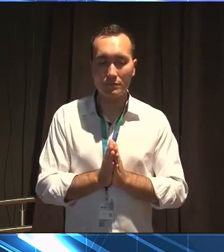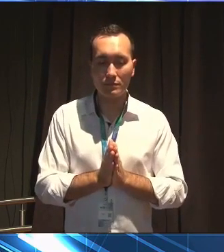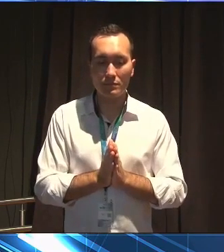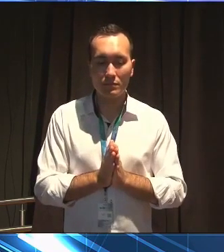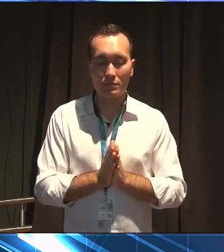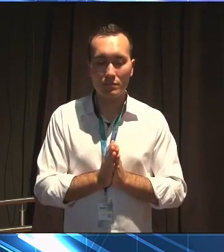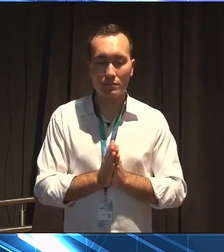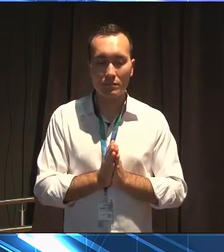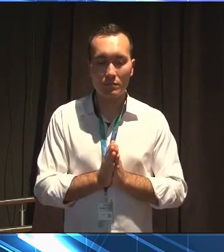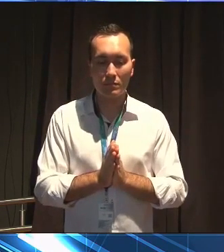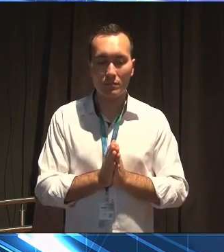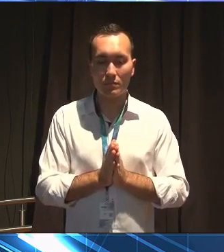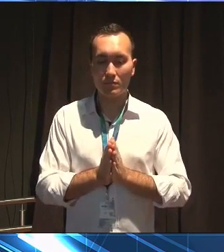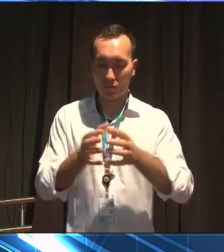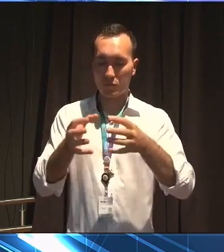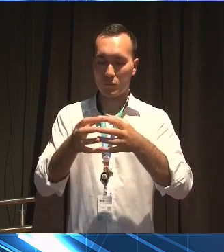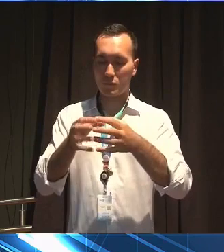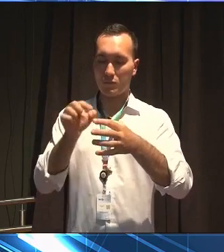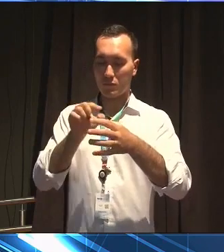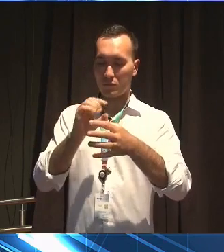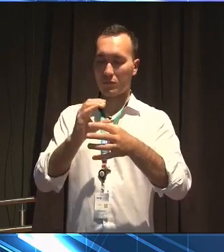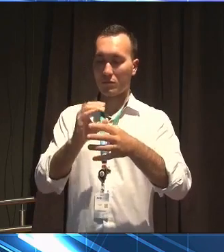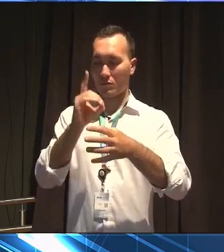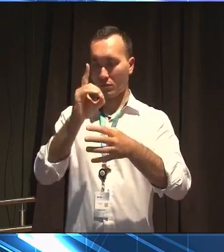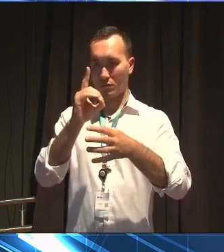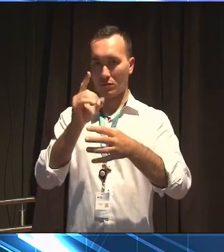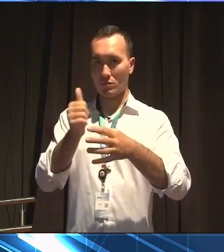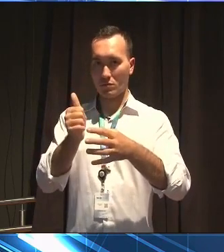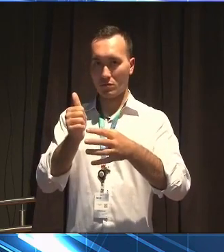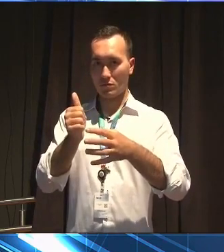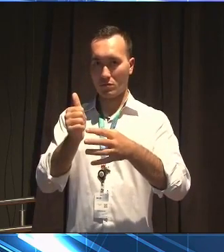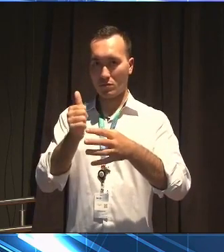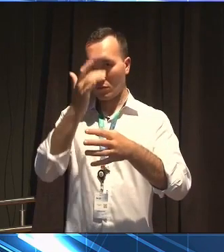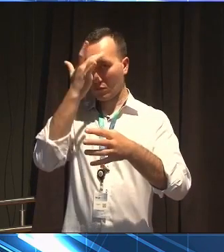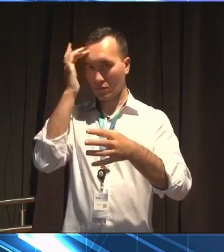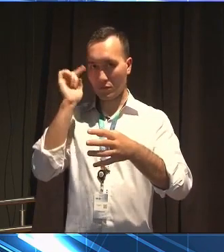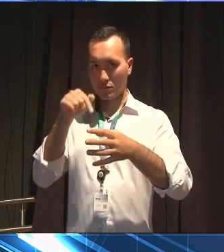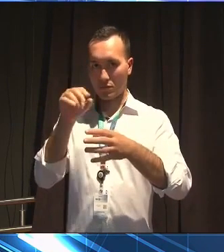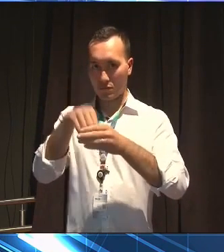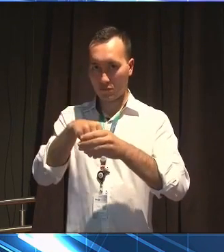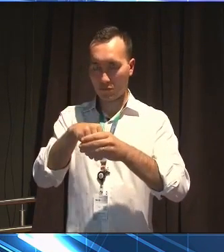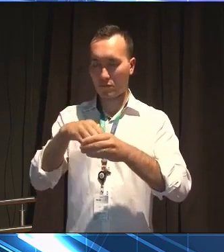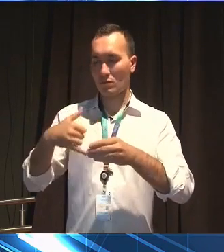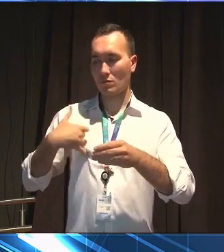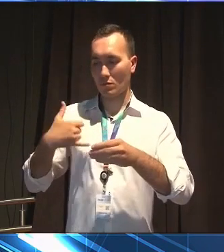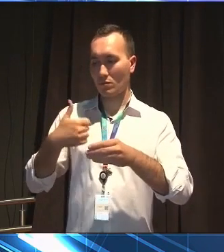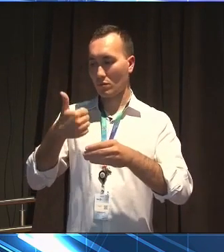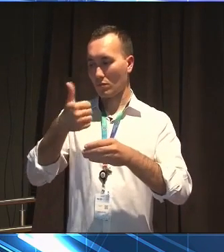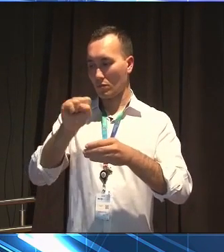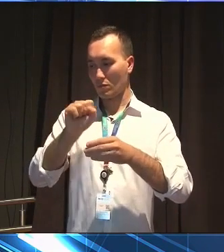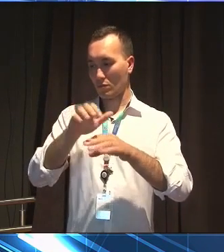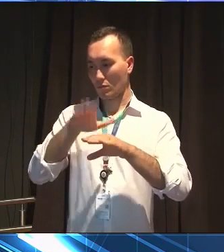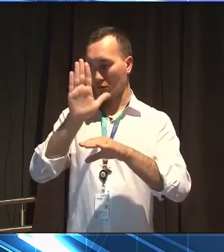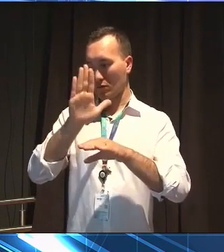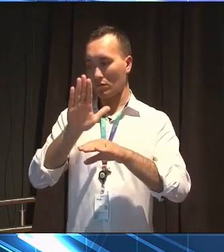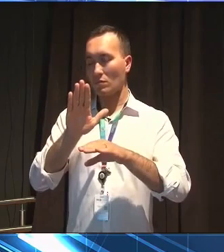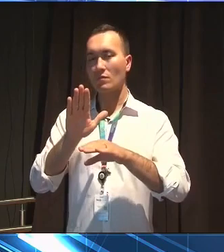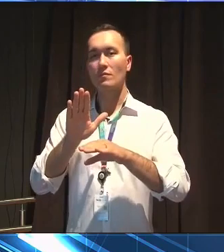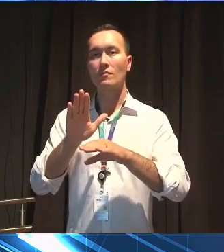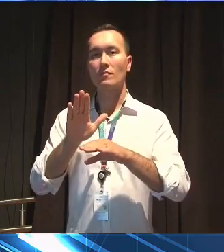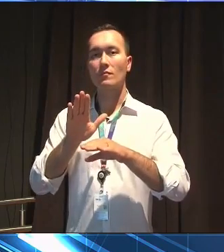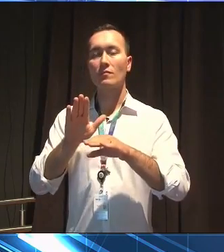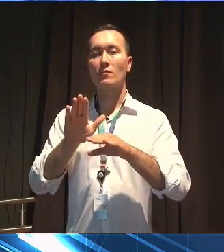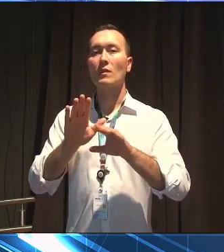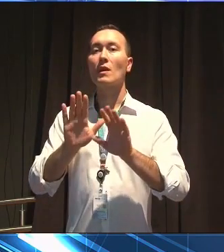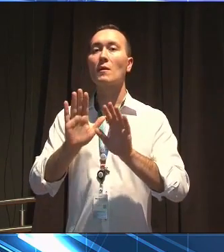ele está no grupo de coordenadores, ele tem mais de 18 anos e ele faz parte do comitê